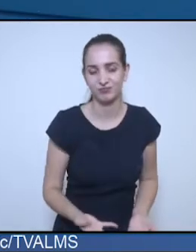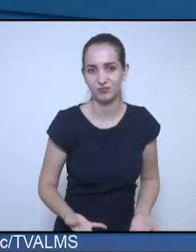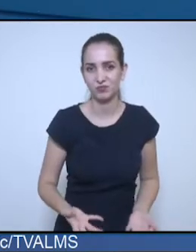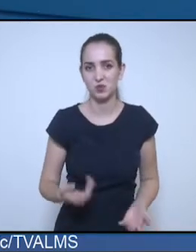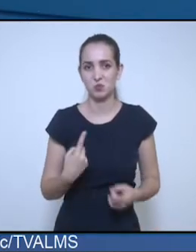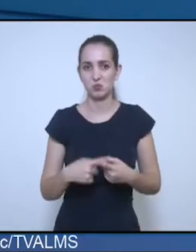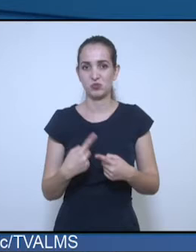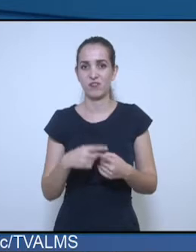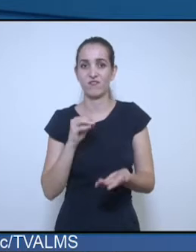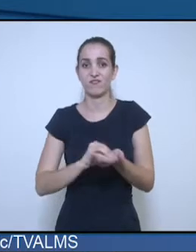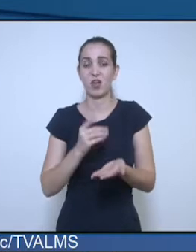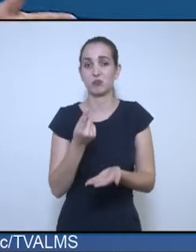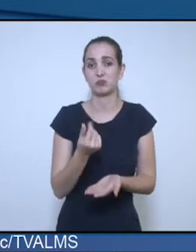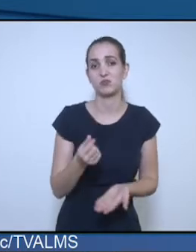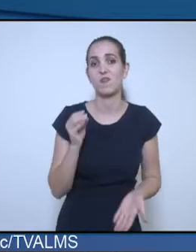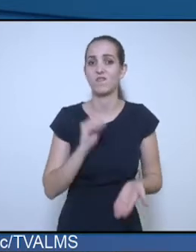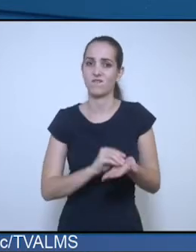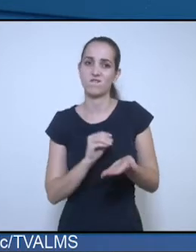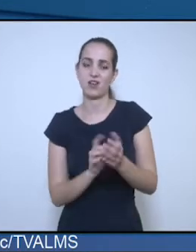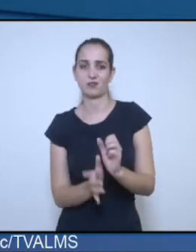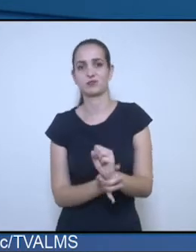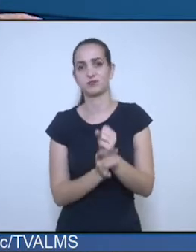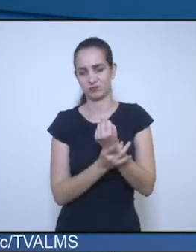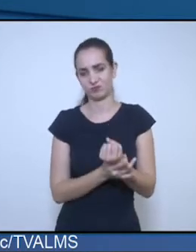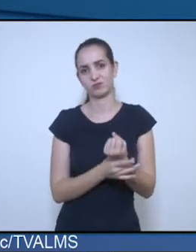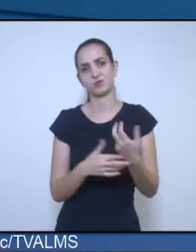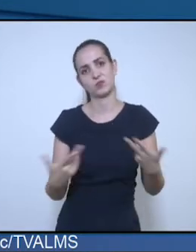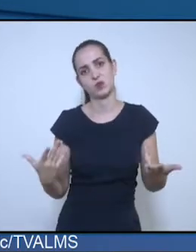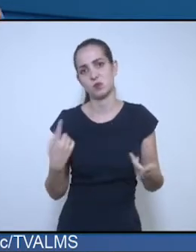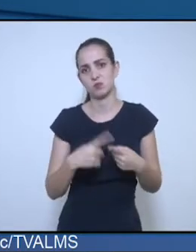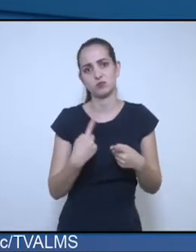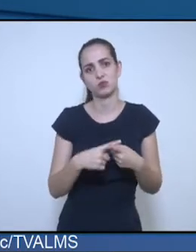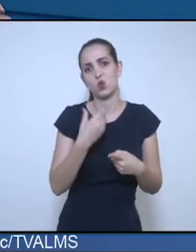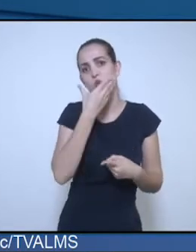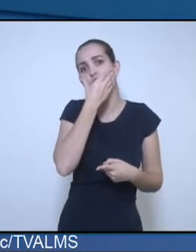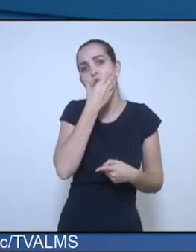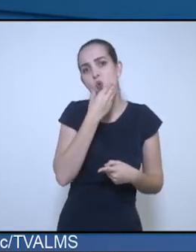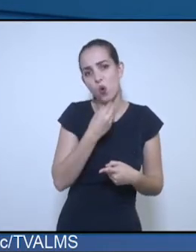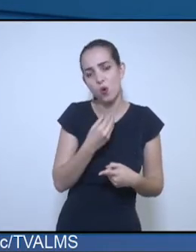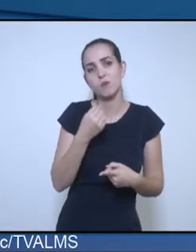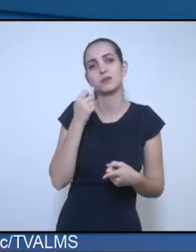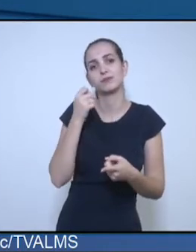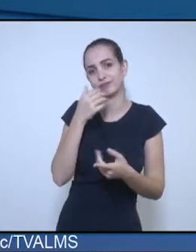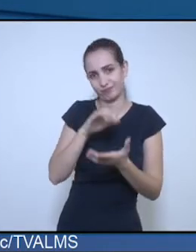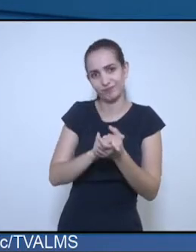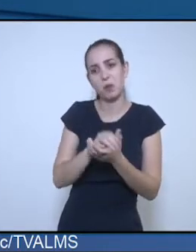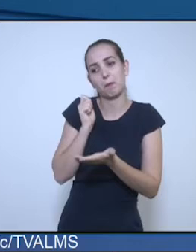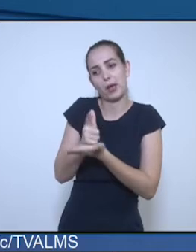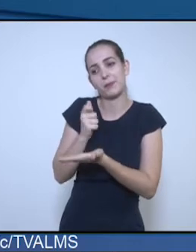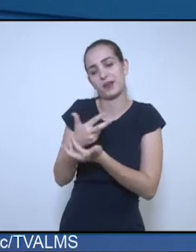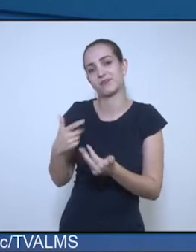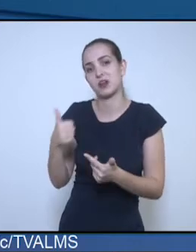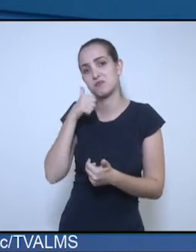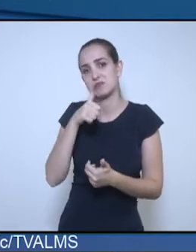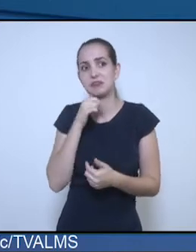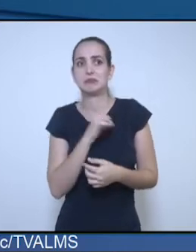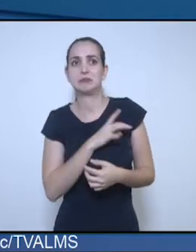falta de amparo financeiro do seu marido, etc. Então, é preciso realmente uma